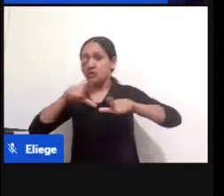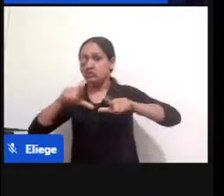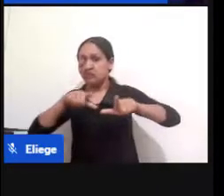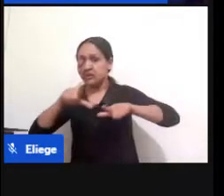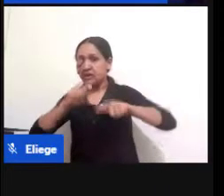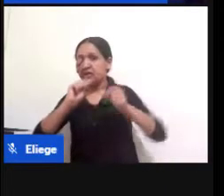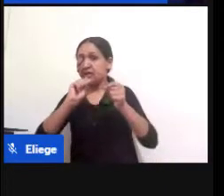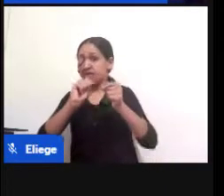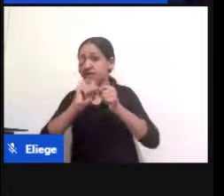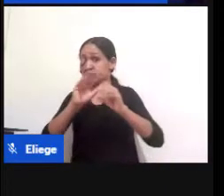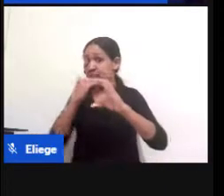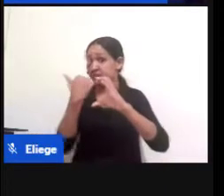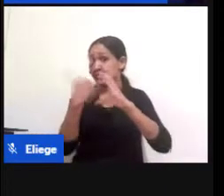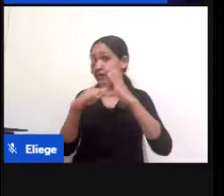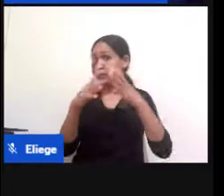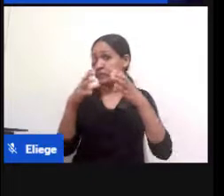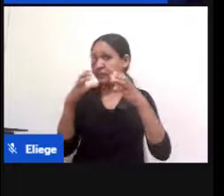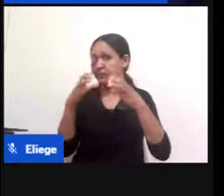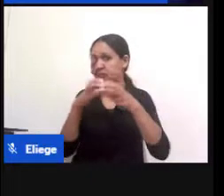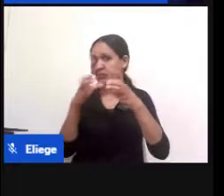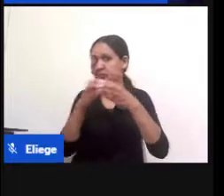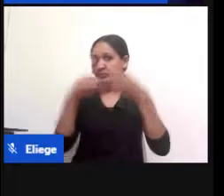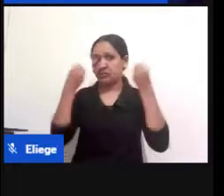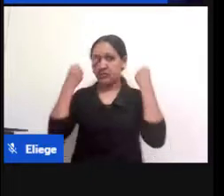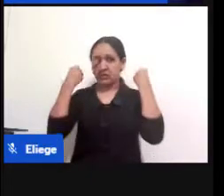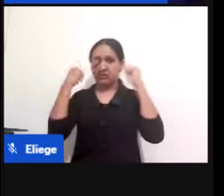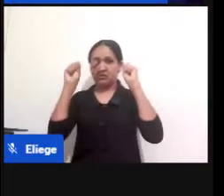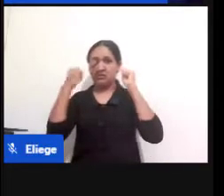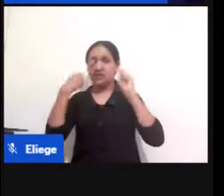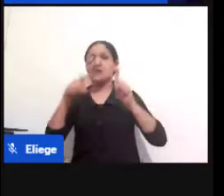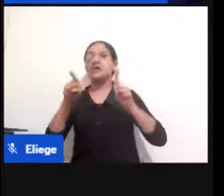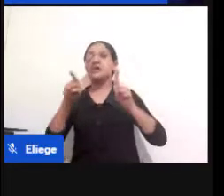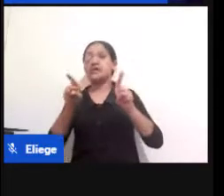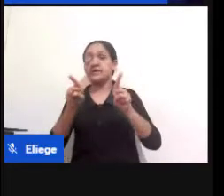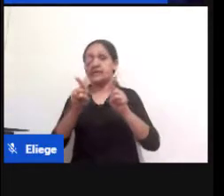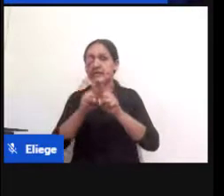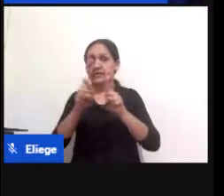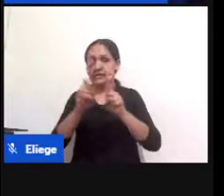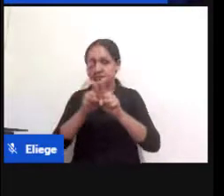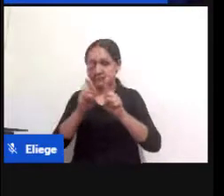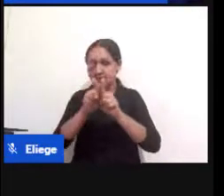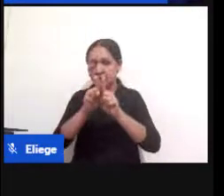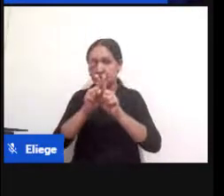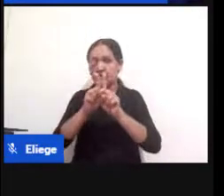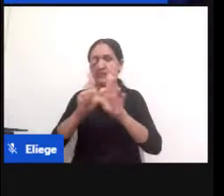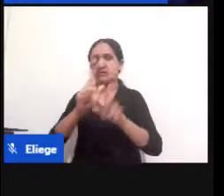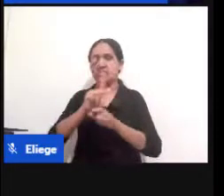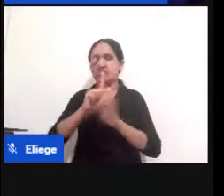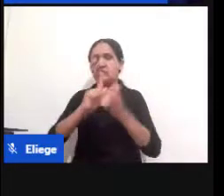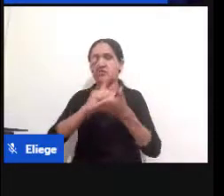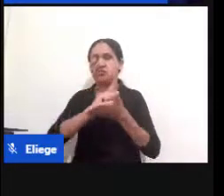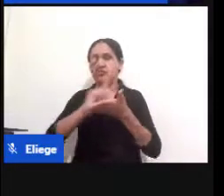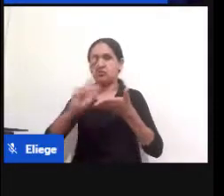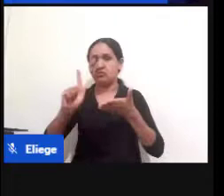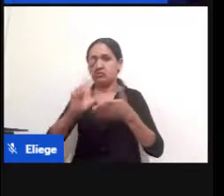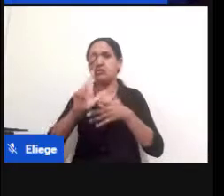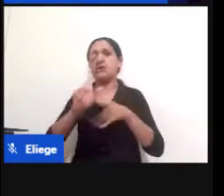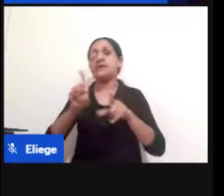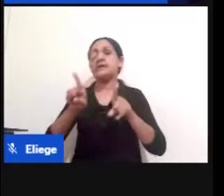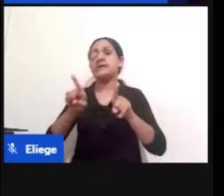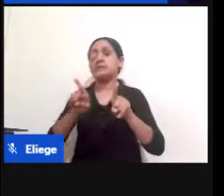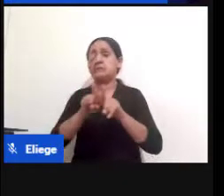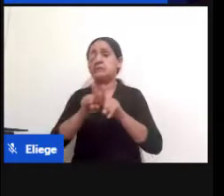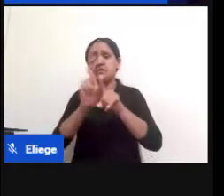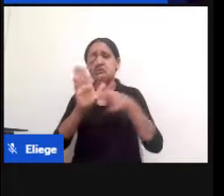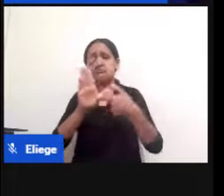educação física, que também vai ser no Google Forms, onde você vai fazer um trabalho mostrando como